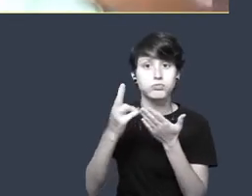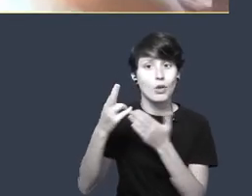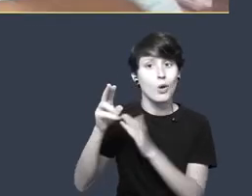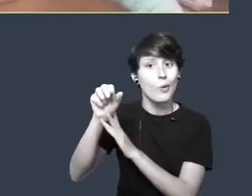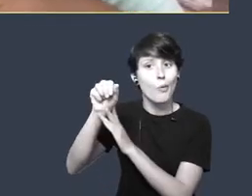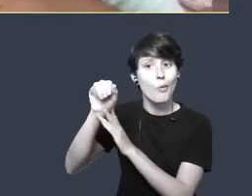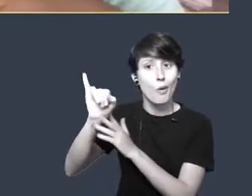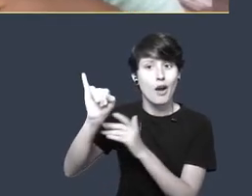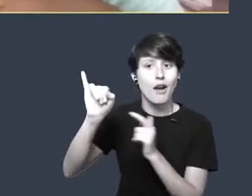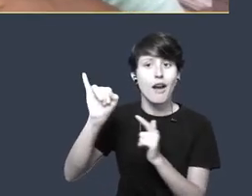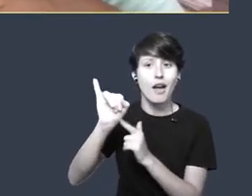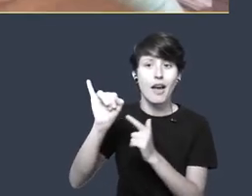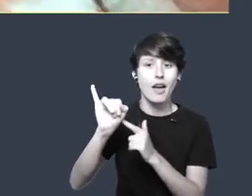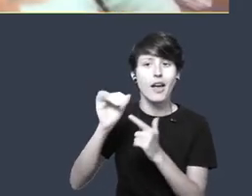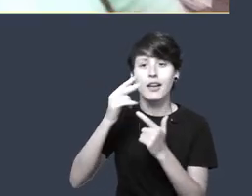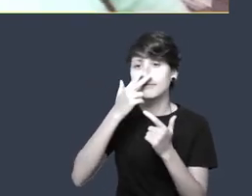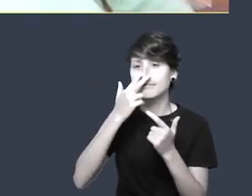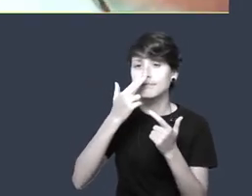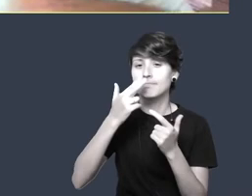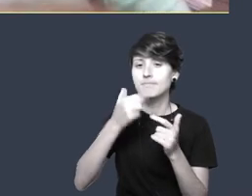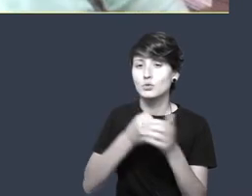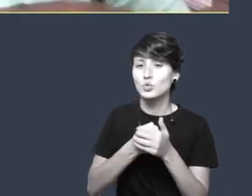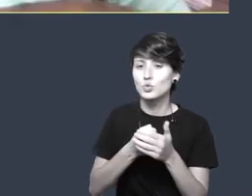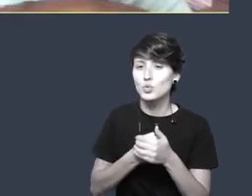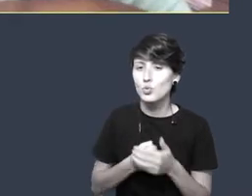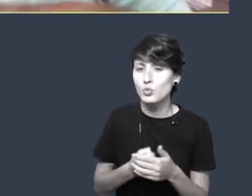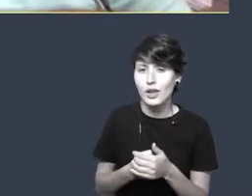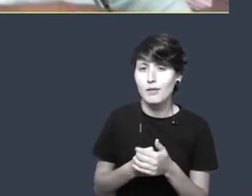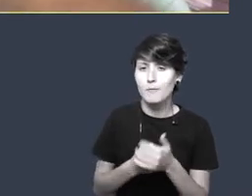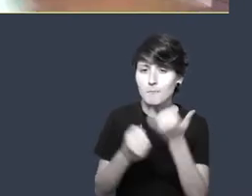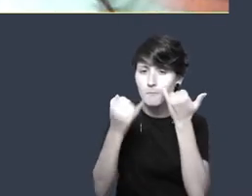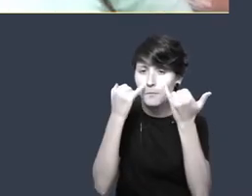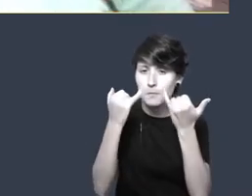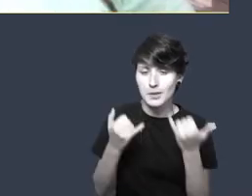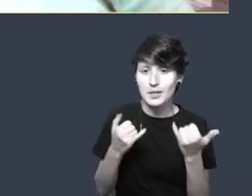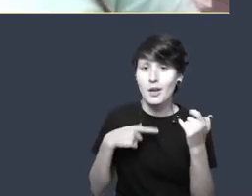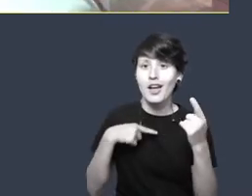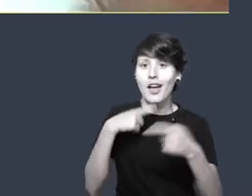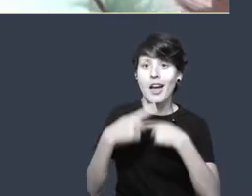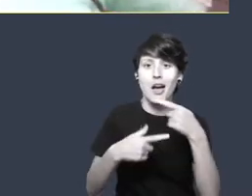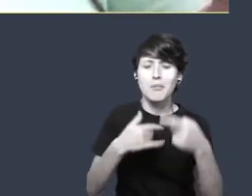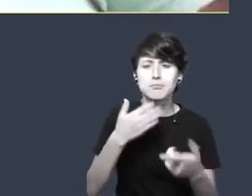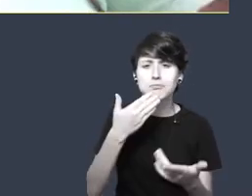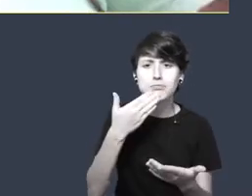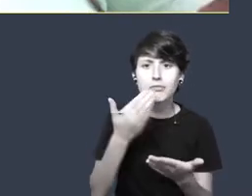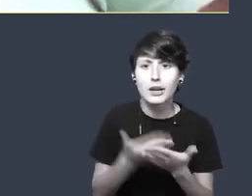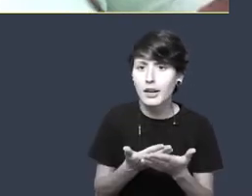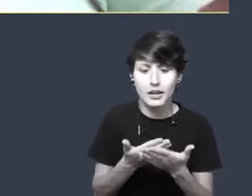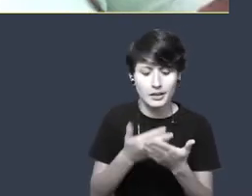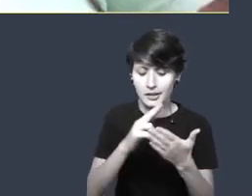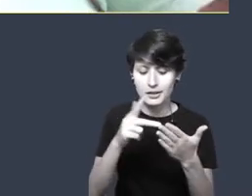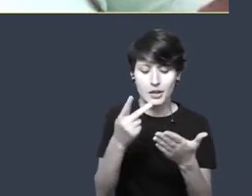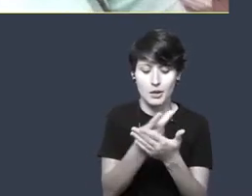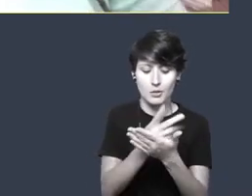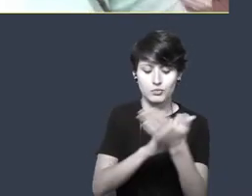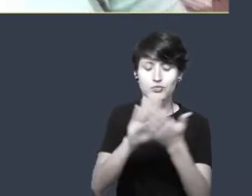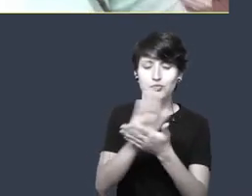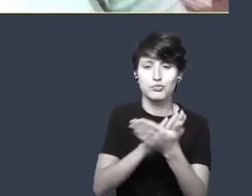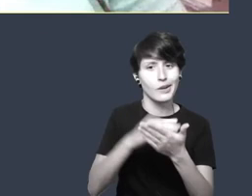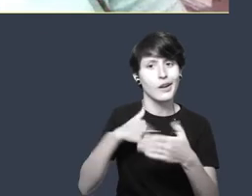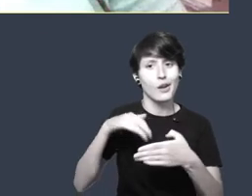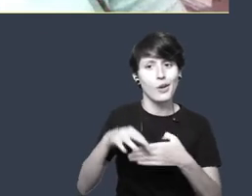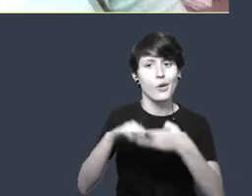estão escondendo tudo das pessoas. E aí chega a Gabriela e fala: não, olha, eu estou liderando uma equipe